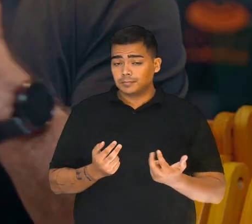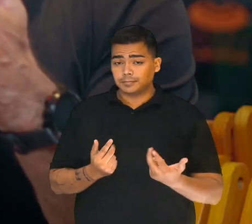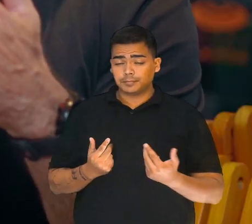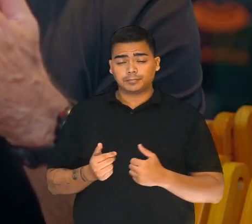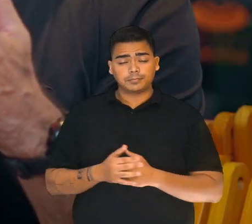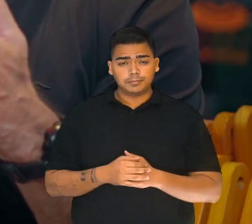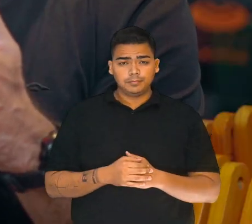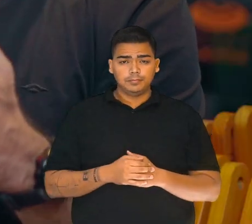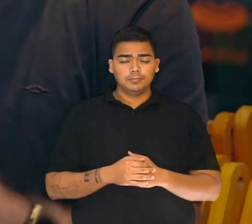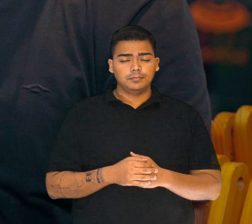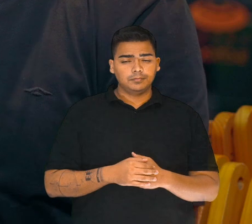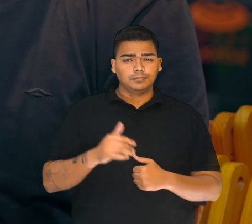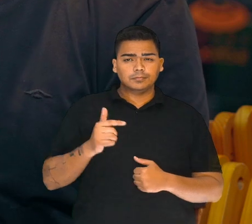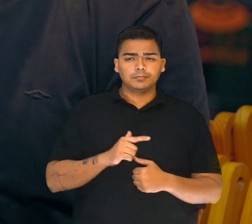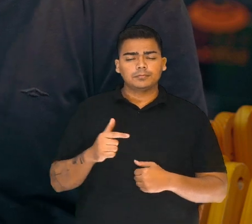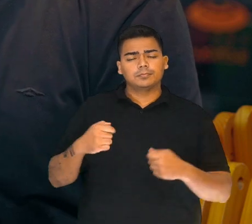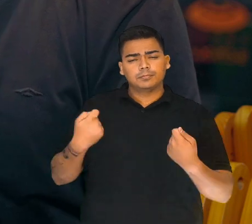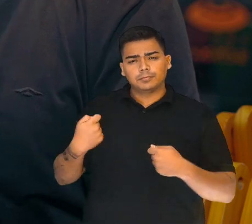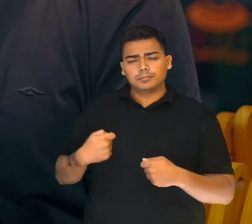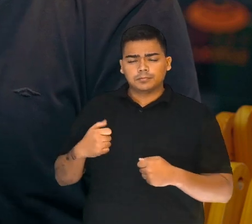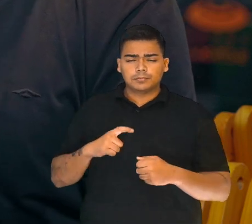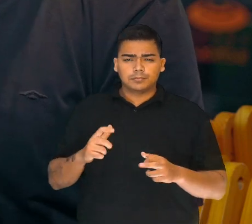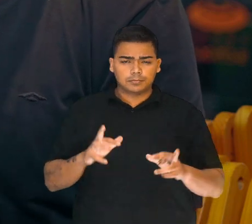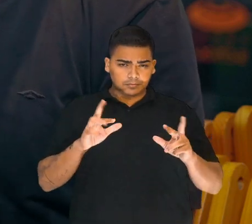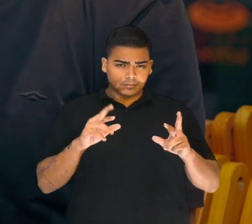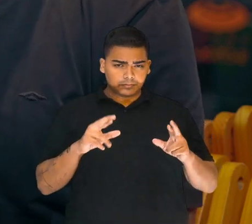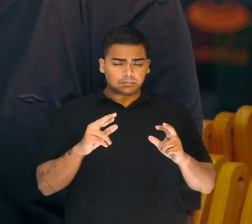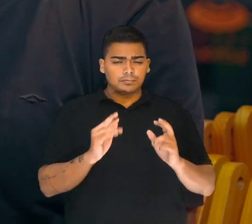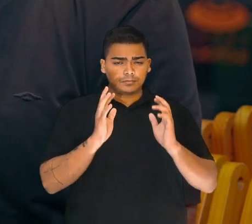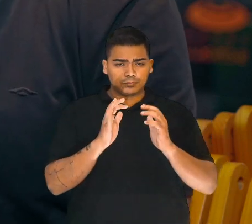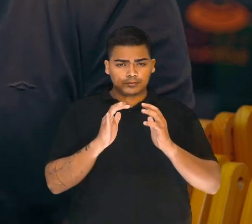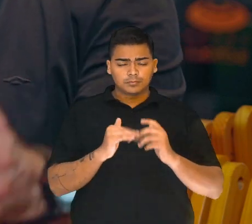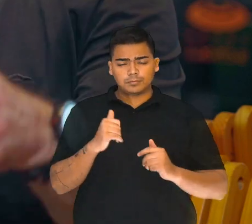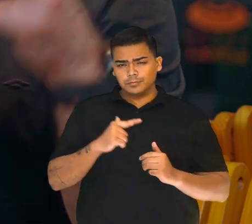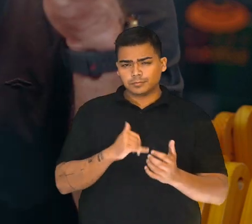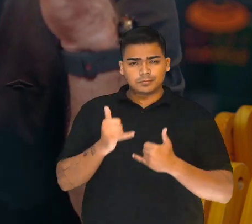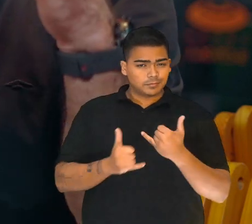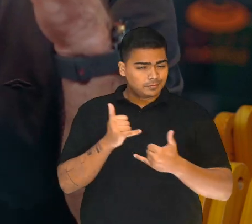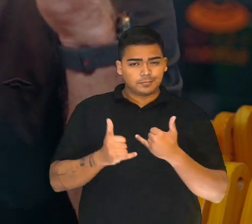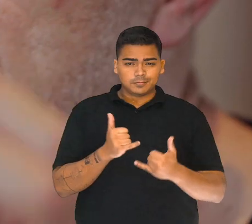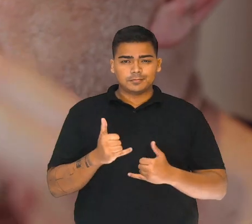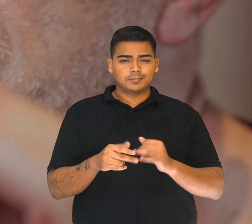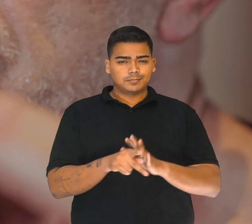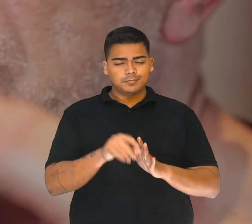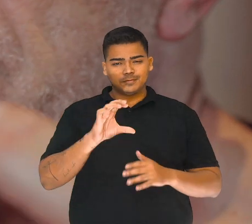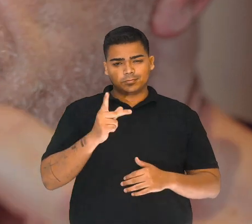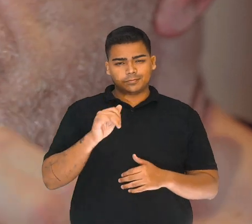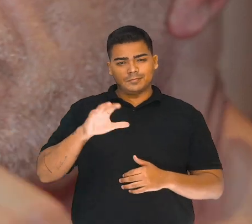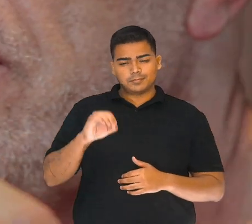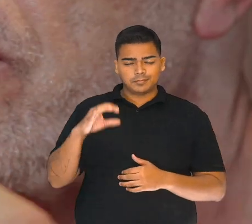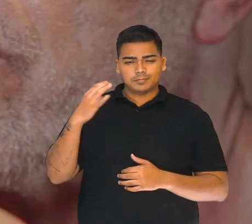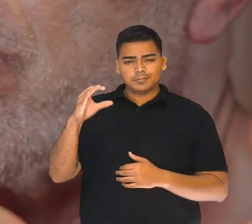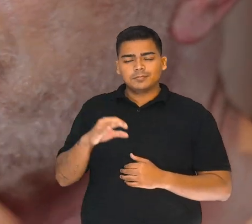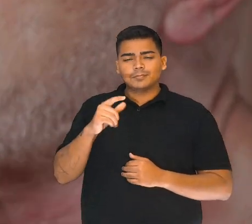Da mesma forma que o mangue precisava de caranguejos com cérebro, que é uma hiper brincadeira de Chico